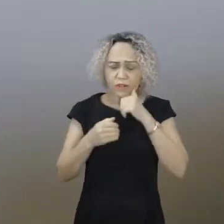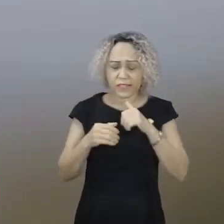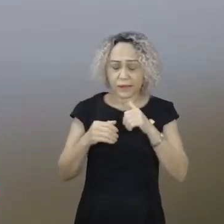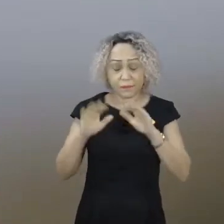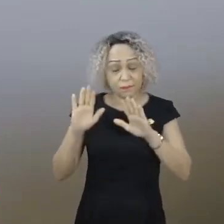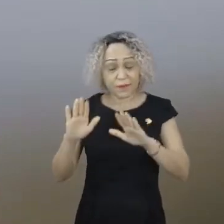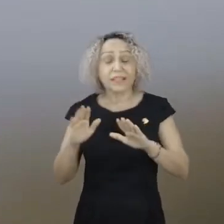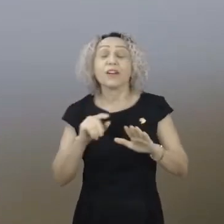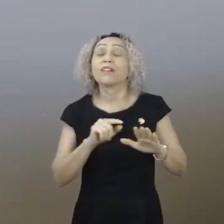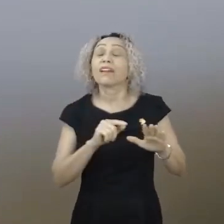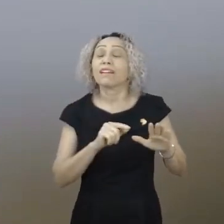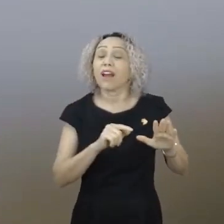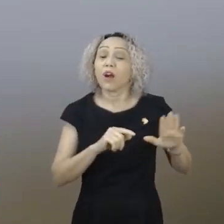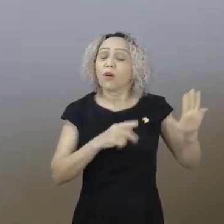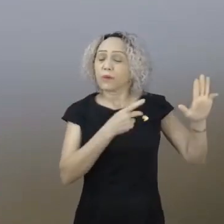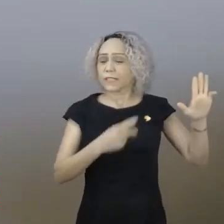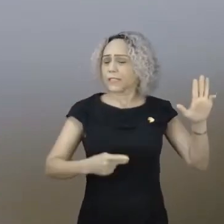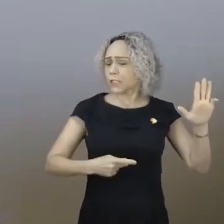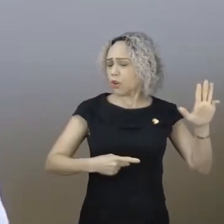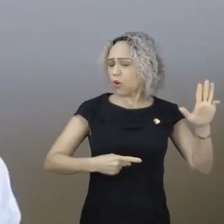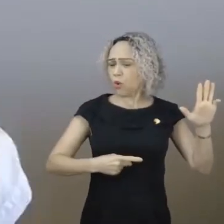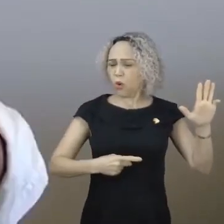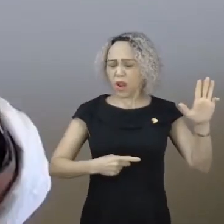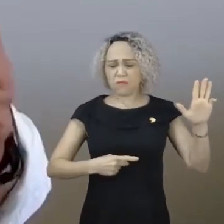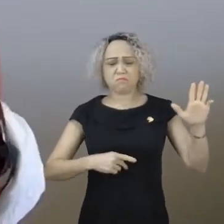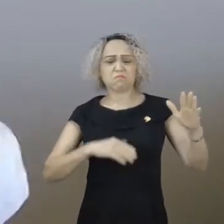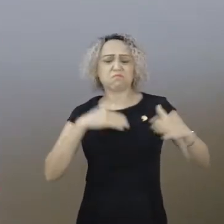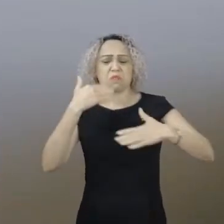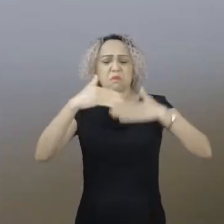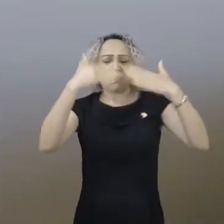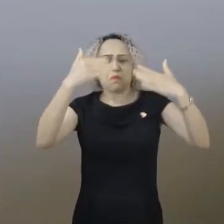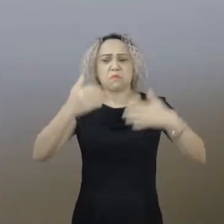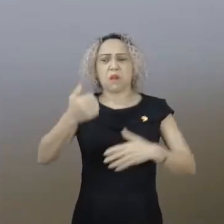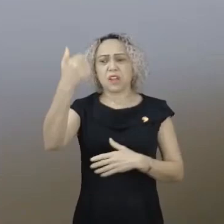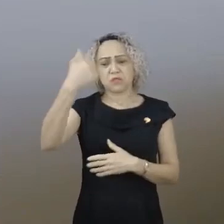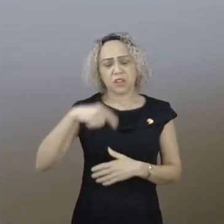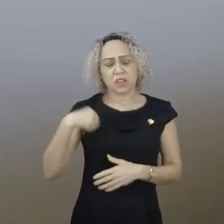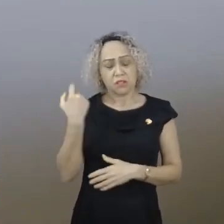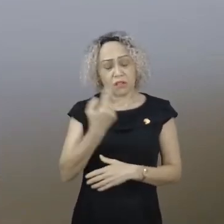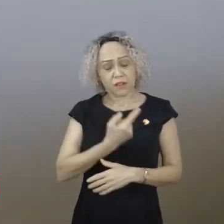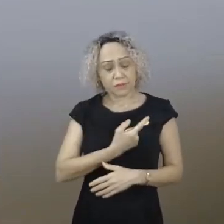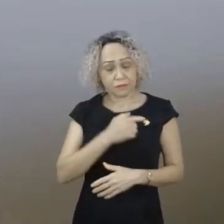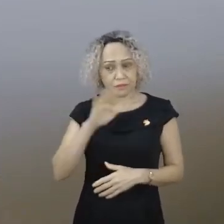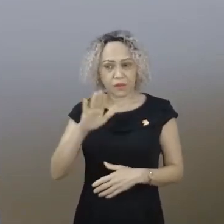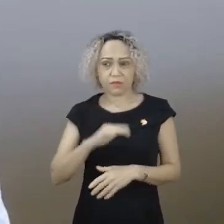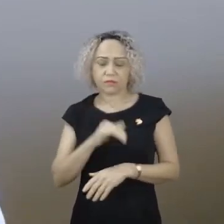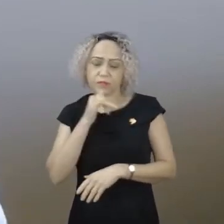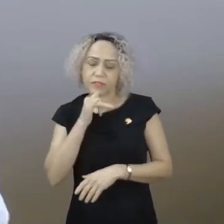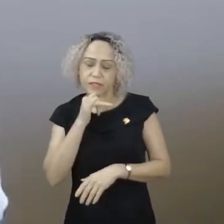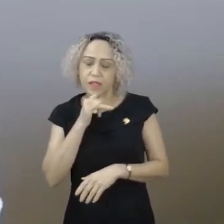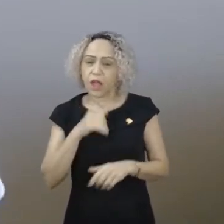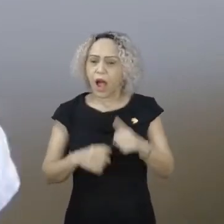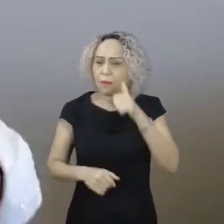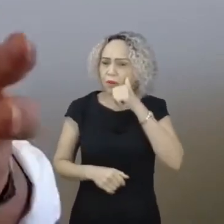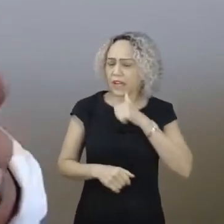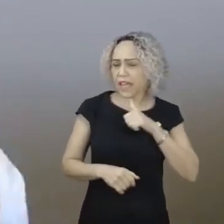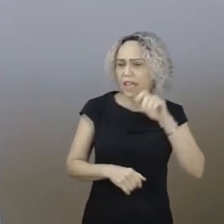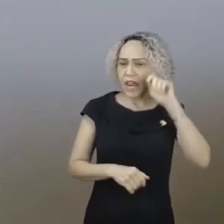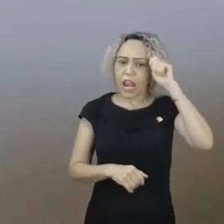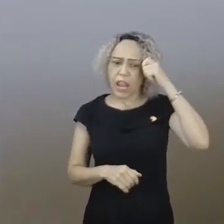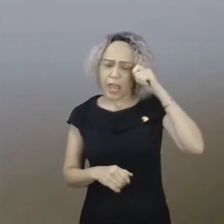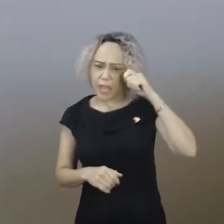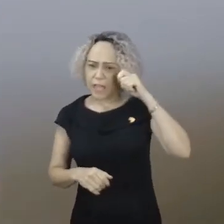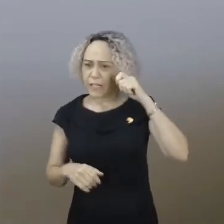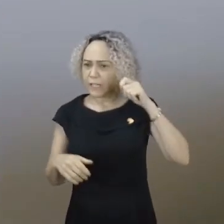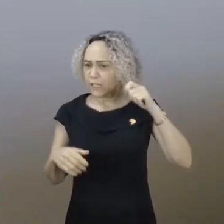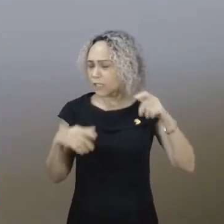discriminada, que ganhava em torno de 30% a 40% que ganhava o homem branco, agora passou, então, com essa lei, que a